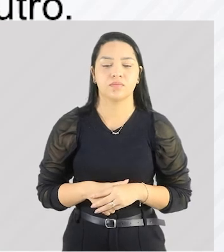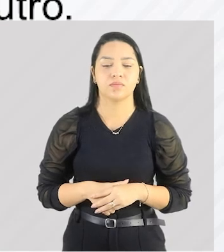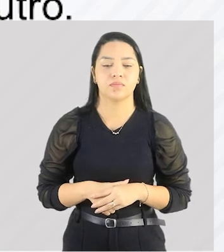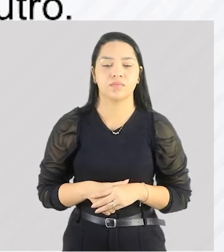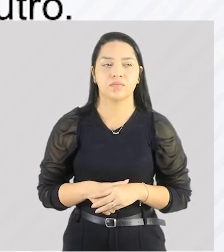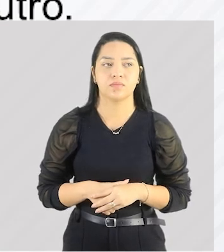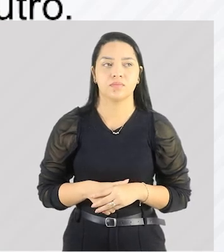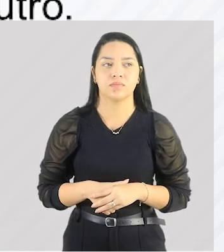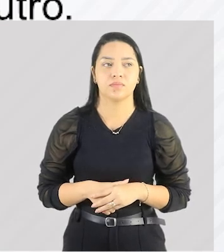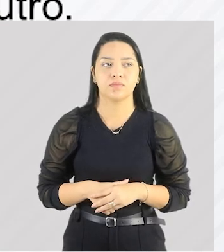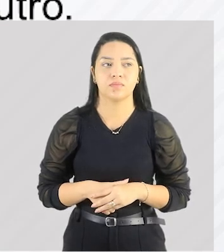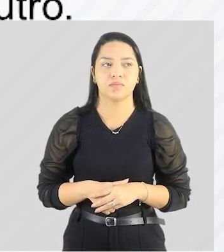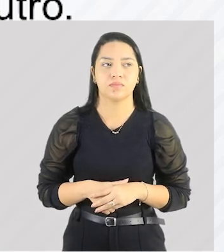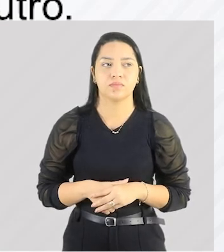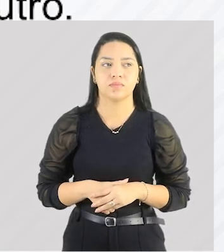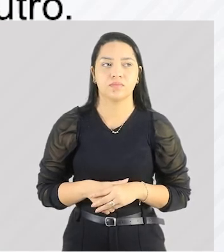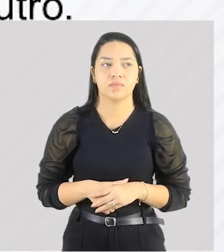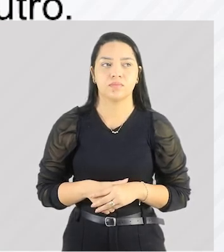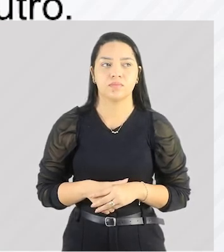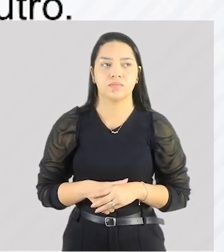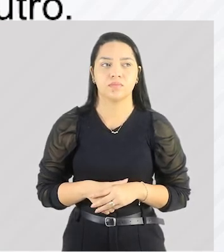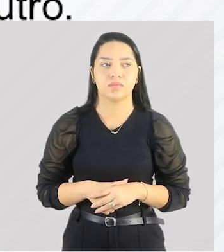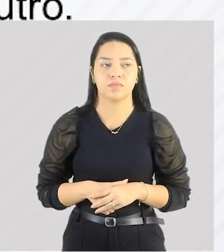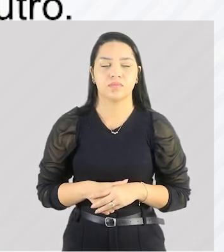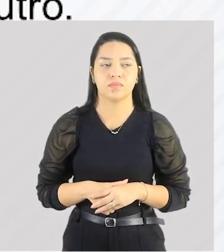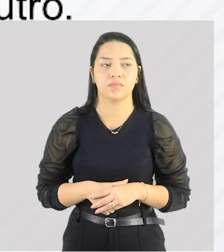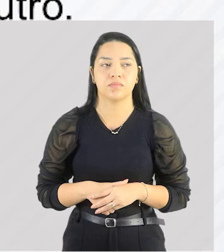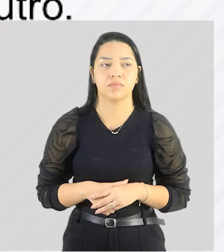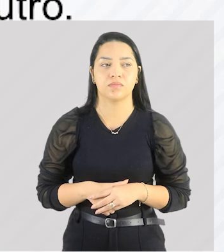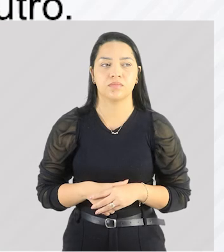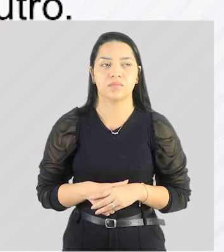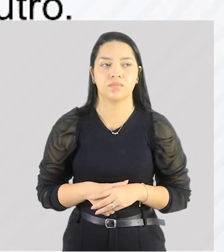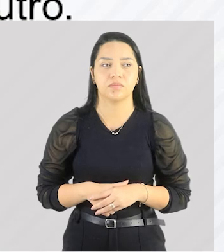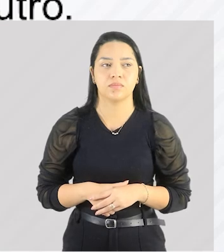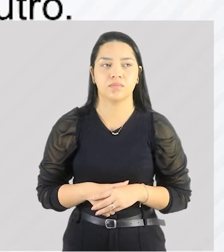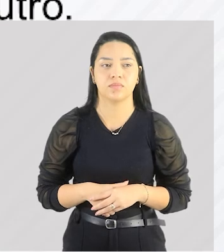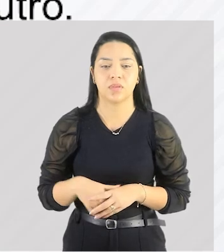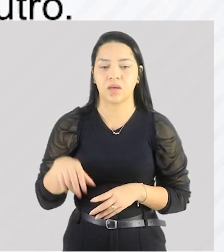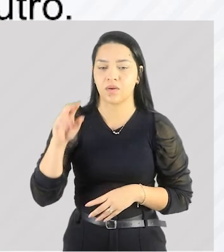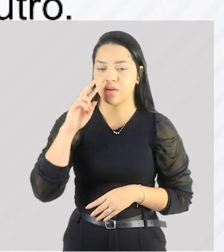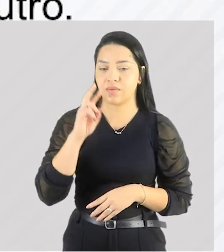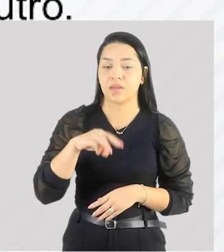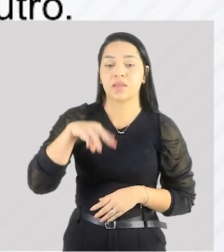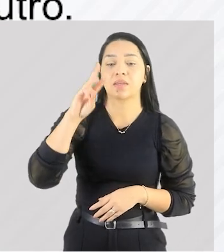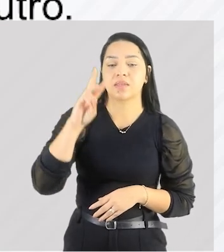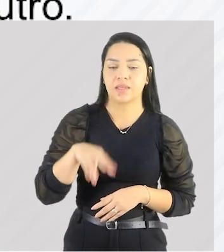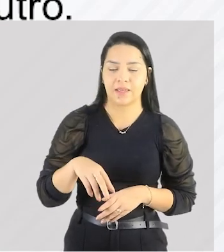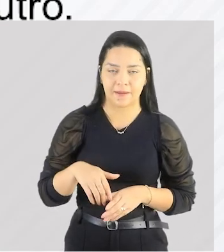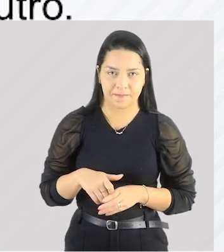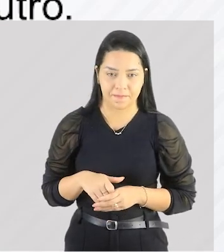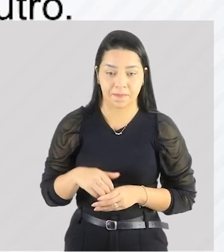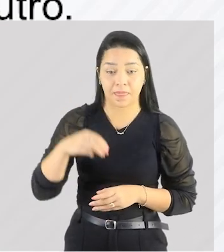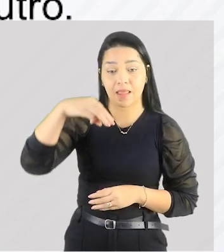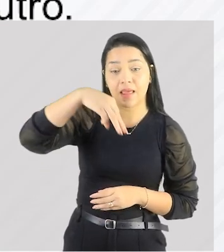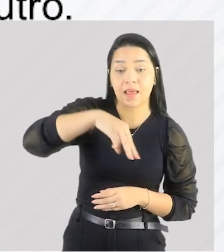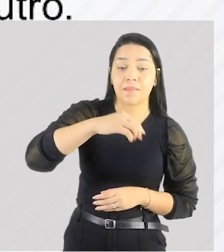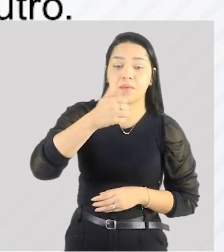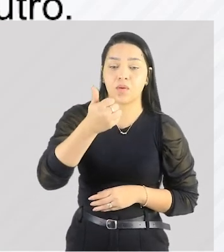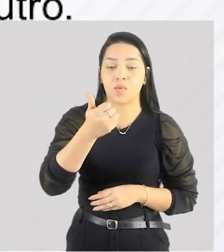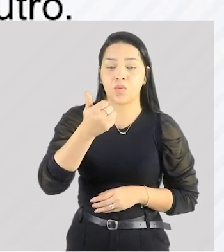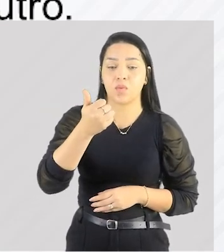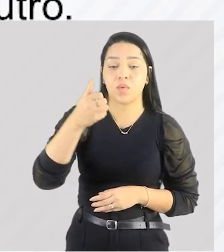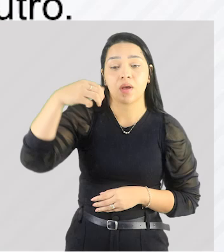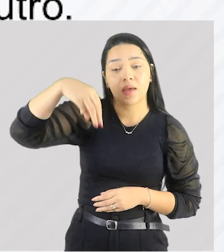acompanhe. A lei da gravitação de Isaac Newton estabelece a intensidade da